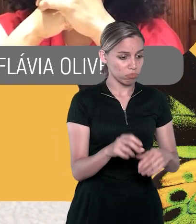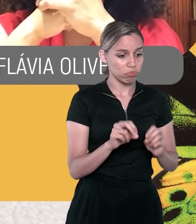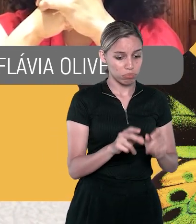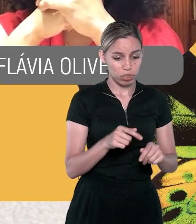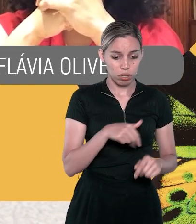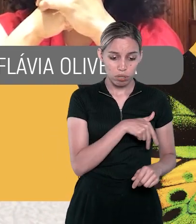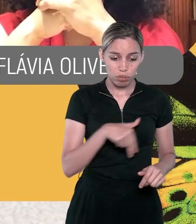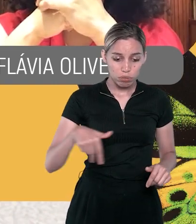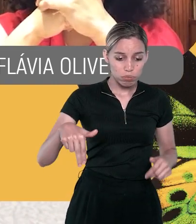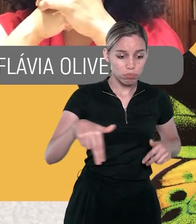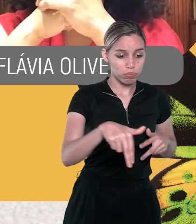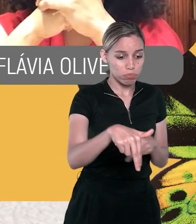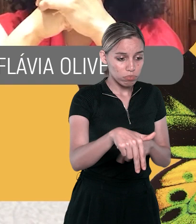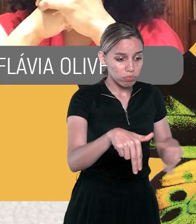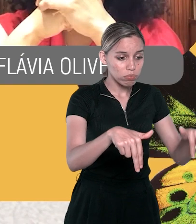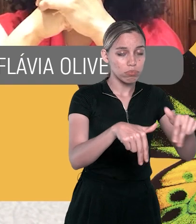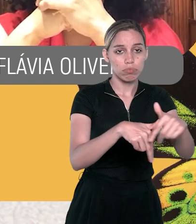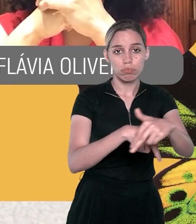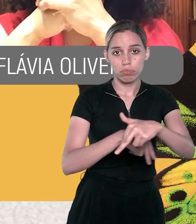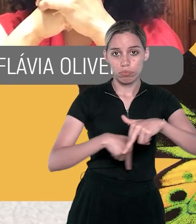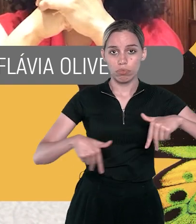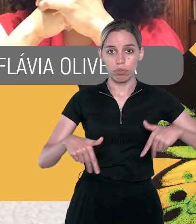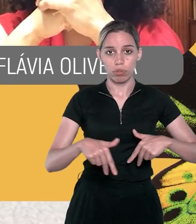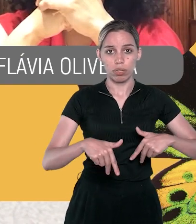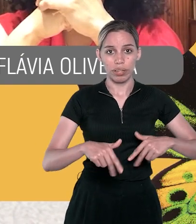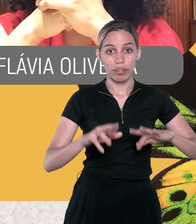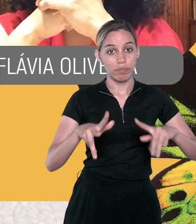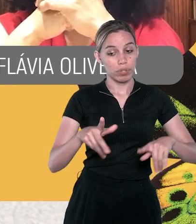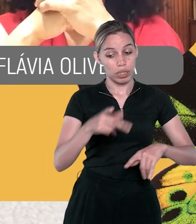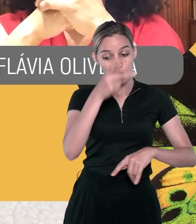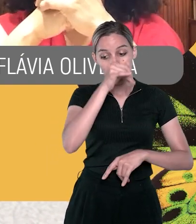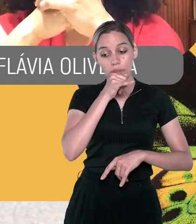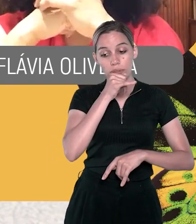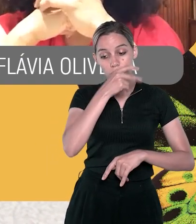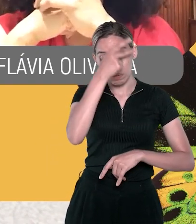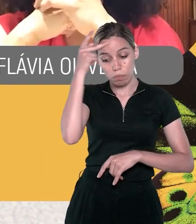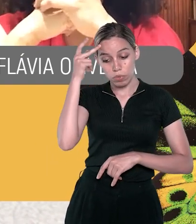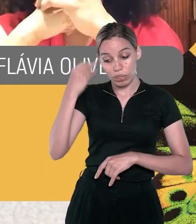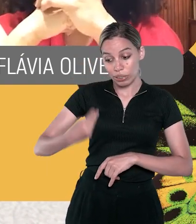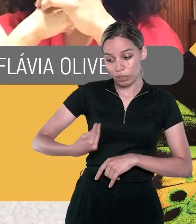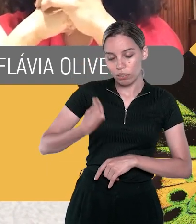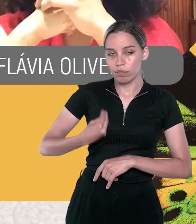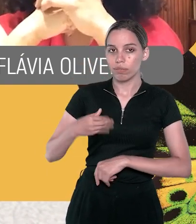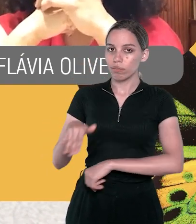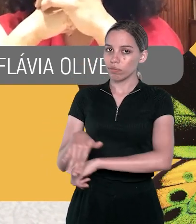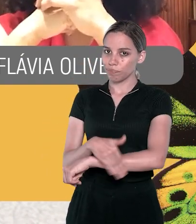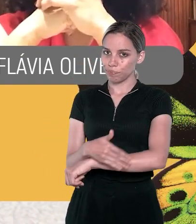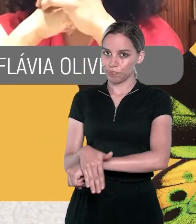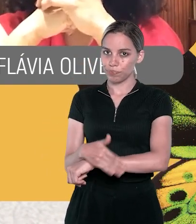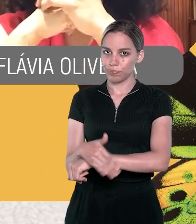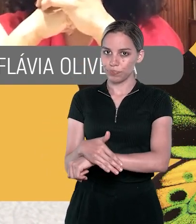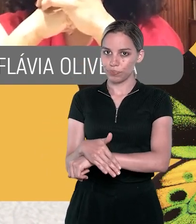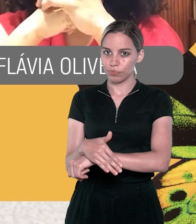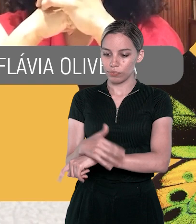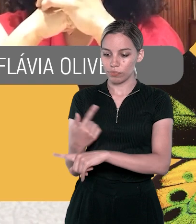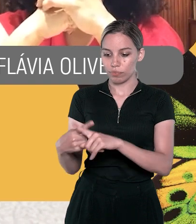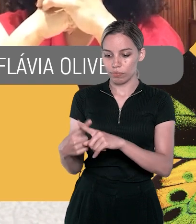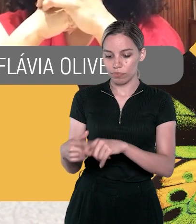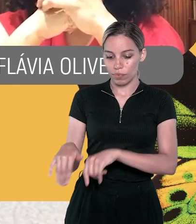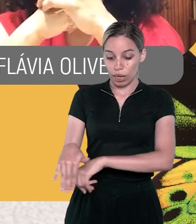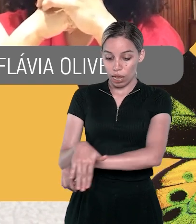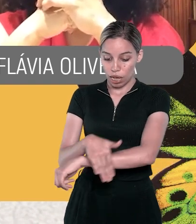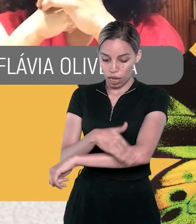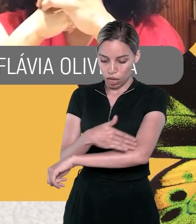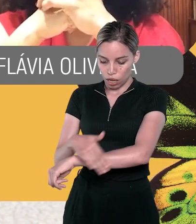passagem, né? É diferente de quem está na rua, né? Porque aí não, a rua